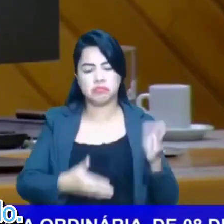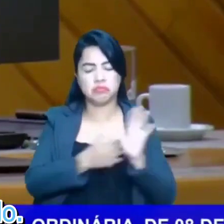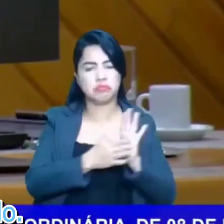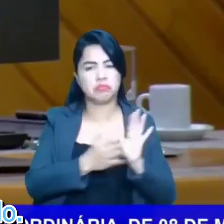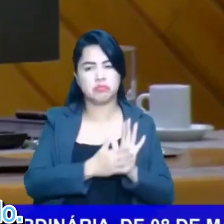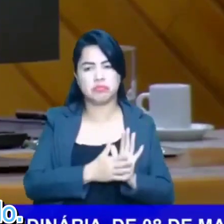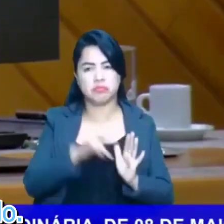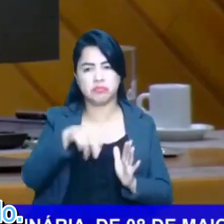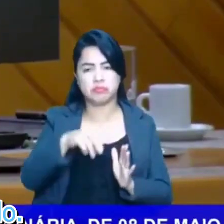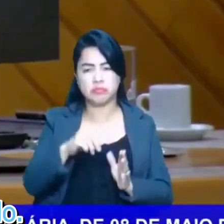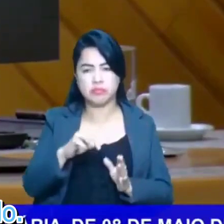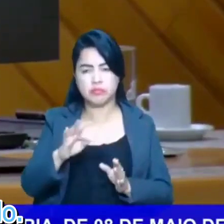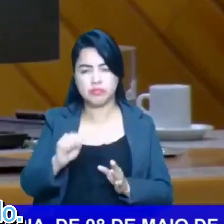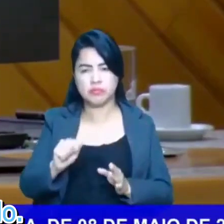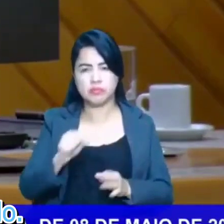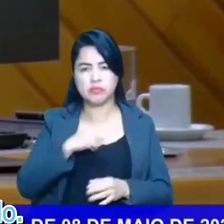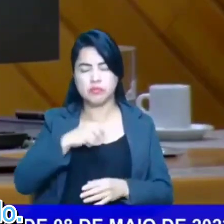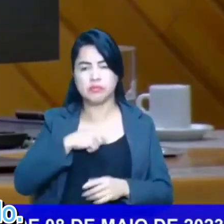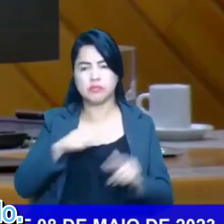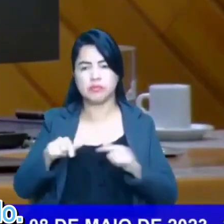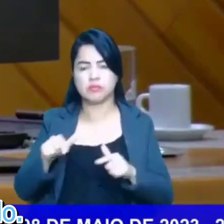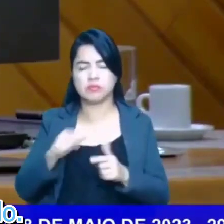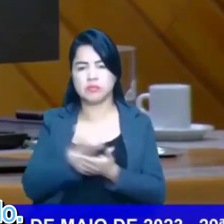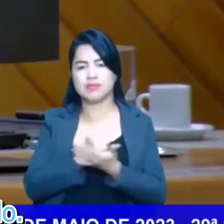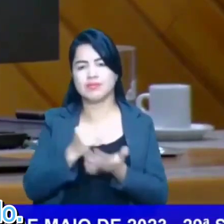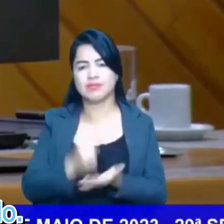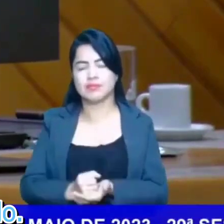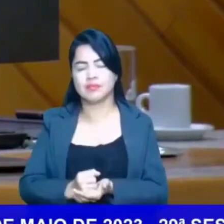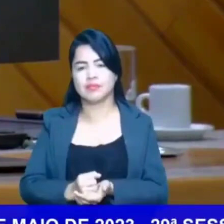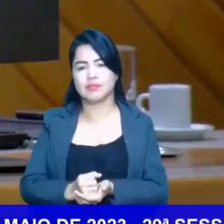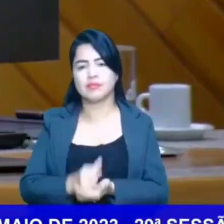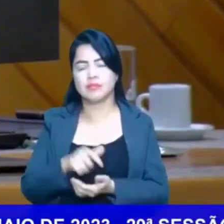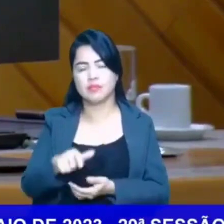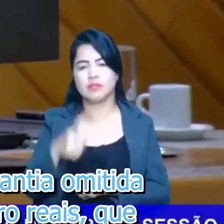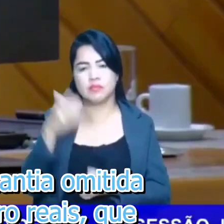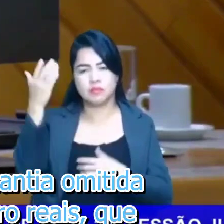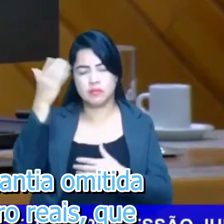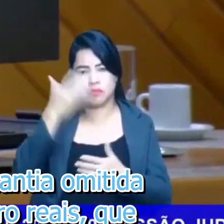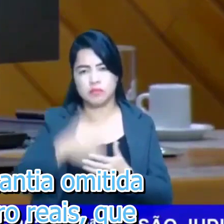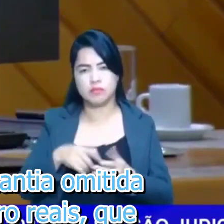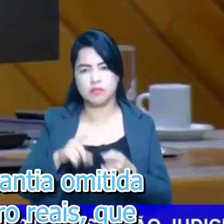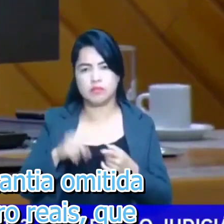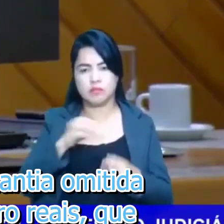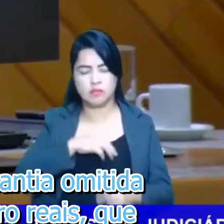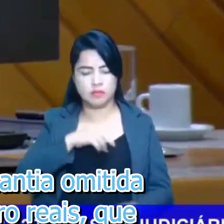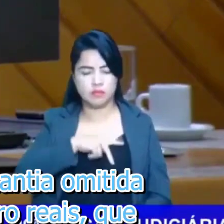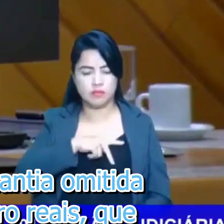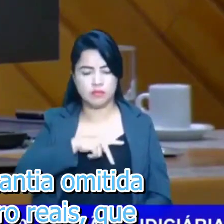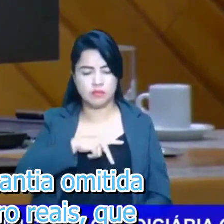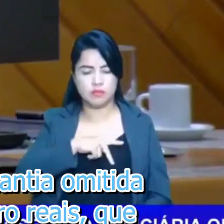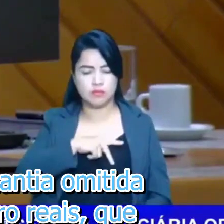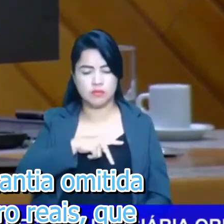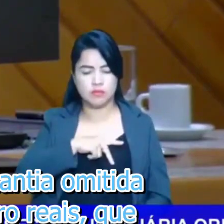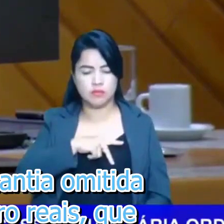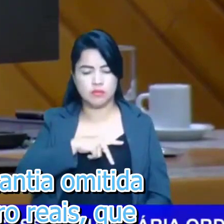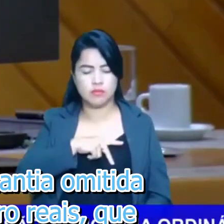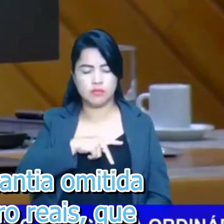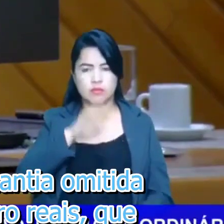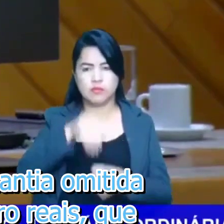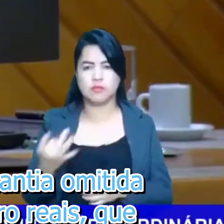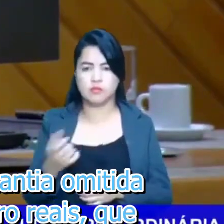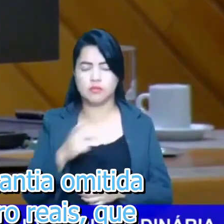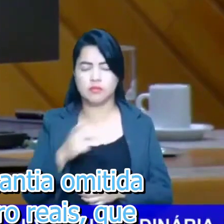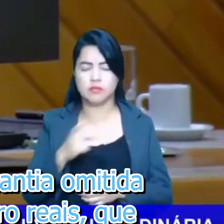nota fiscal correspondente à prestação de serviço contratado. Em parecer, o Ministério Público Eleitoral ressaltou que a quantia